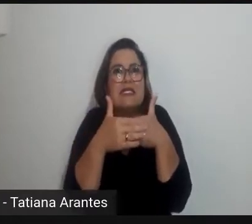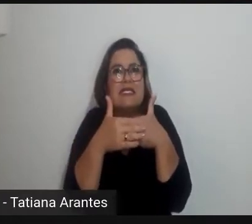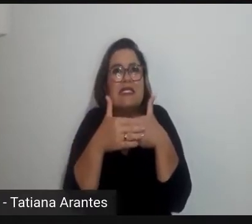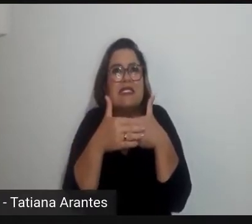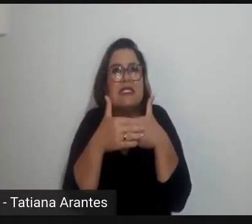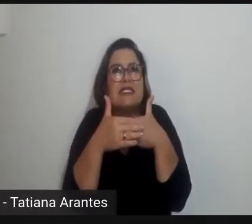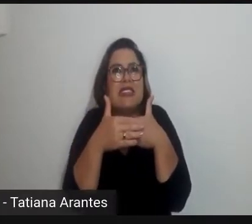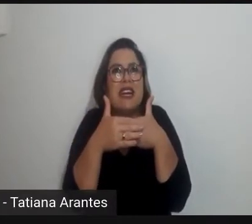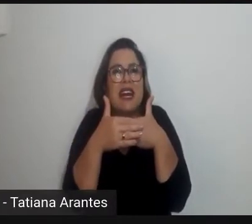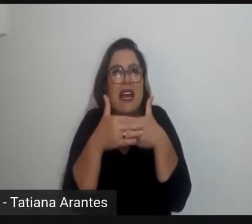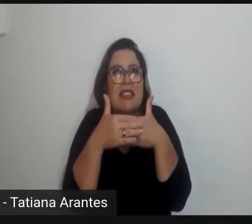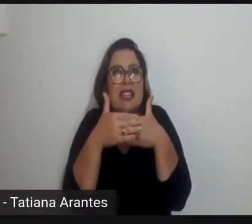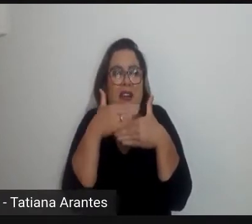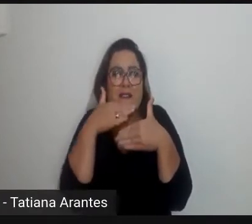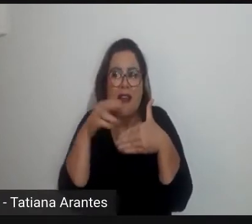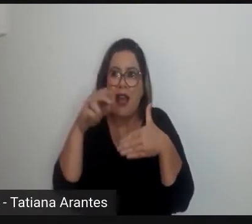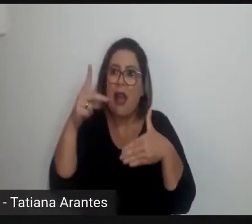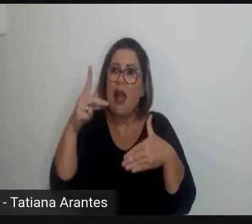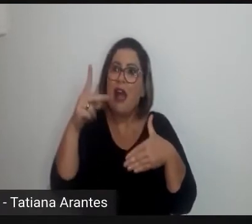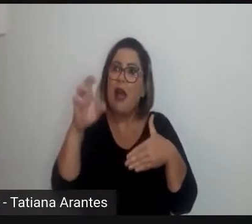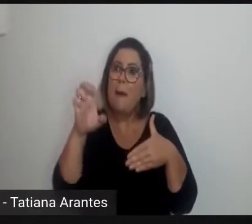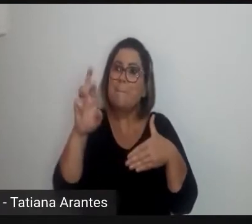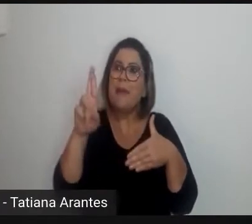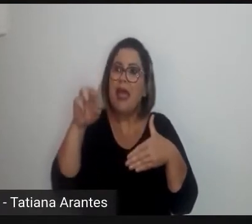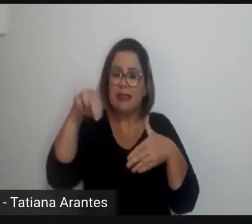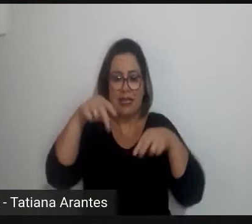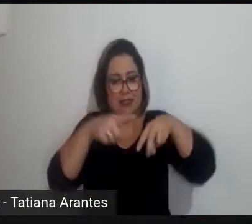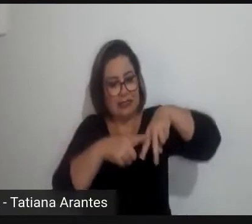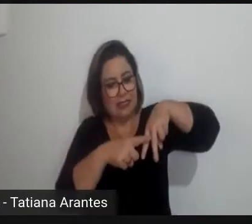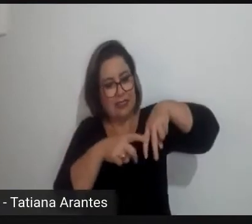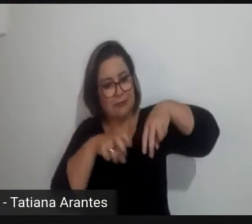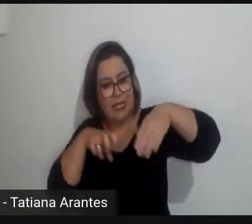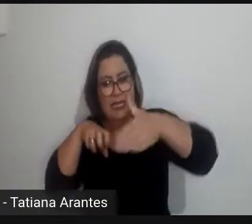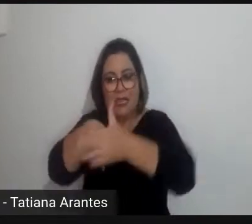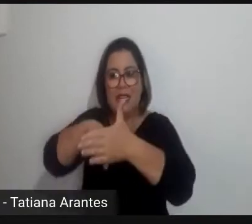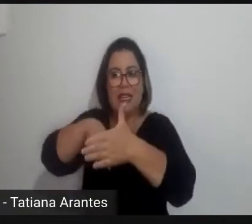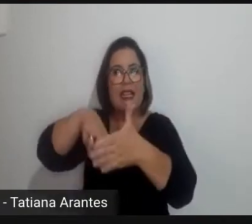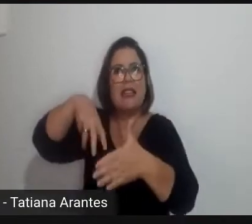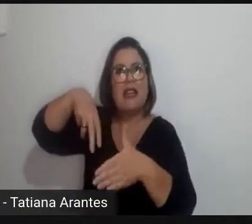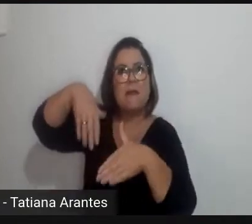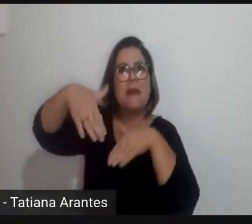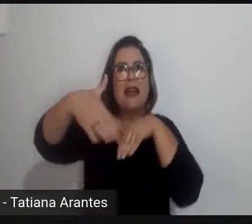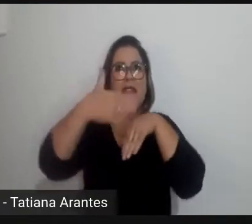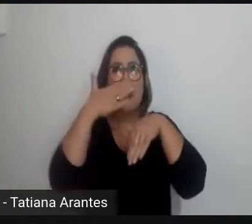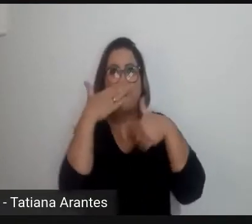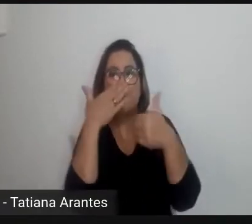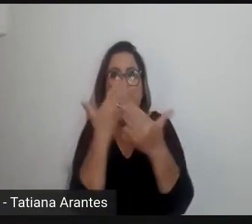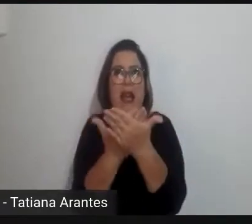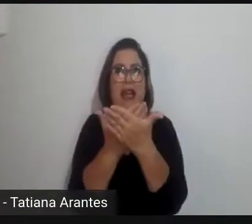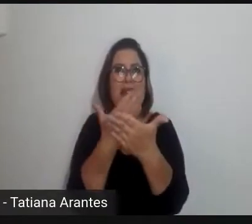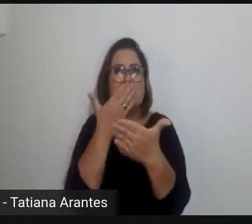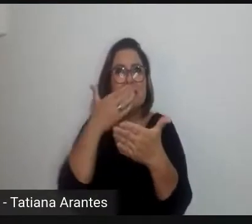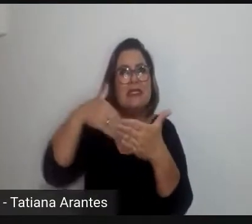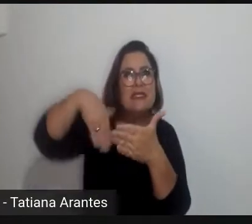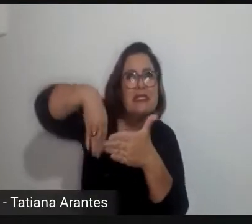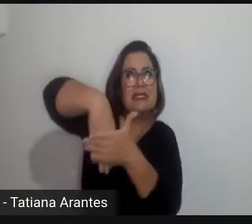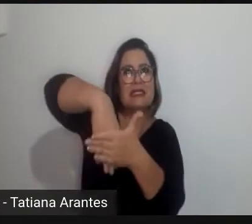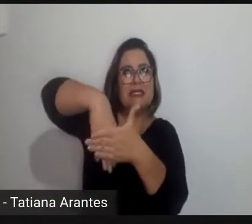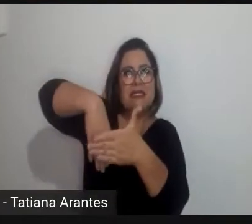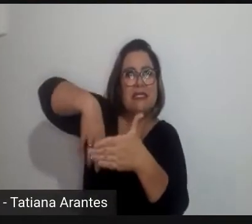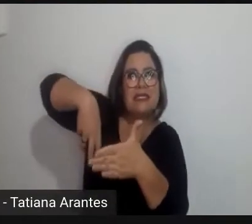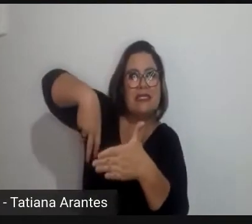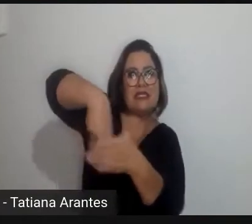vou ter liberdade de movimento, eu vou ficar com ela sempre em flexão.